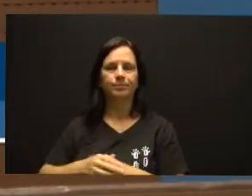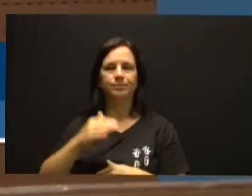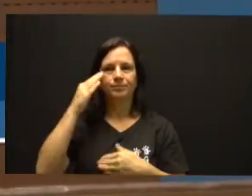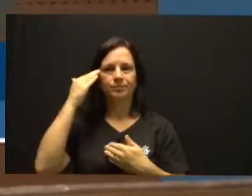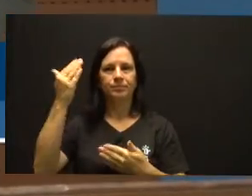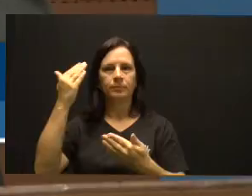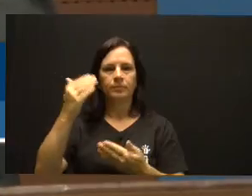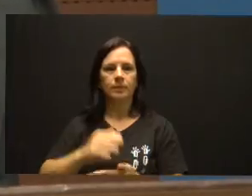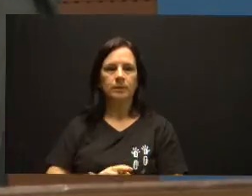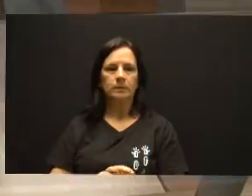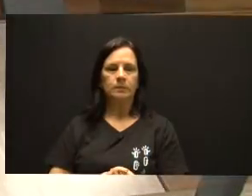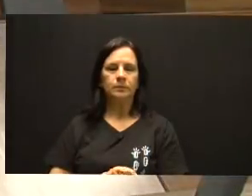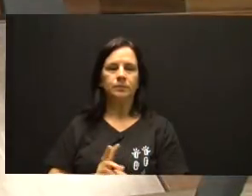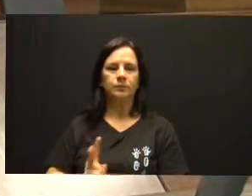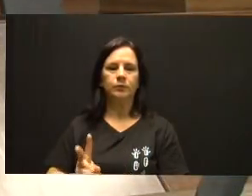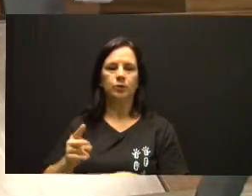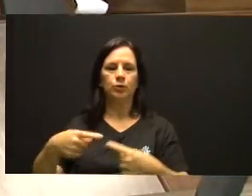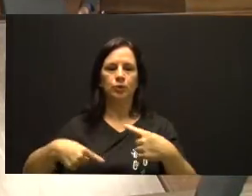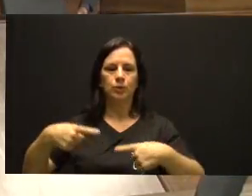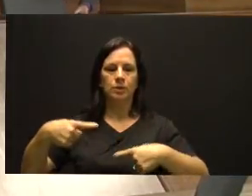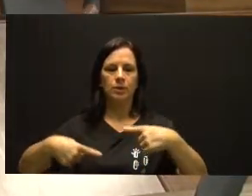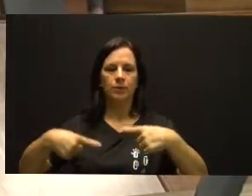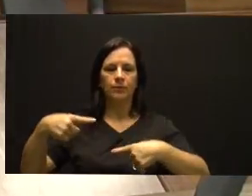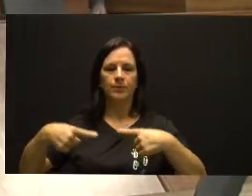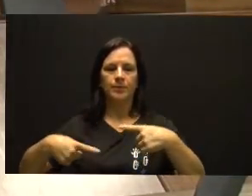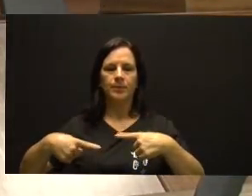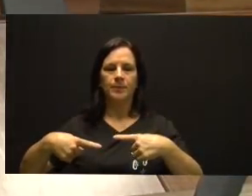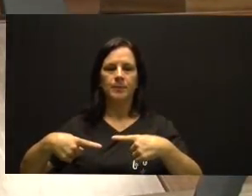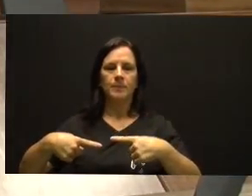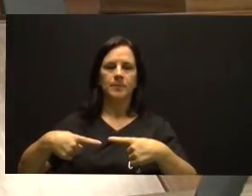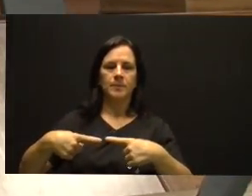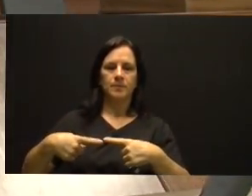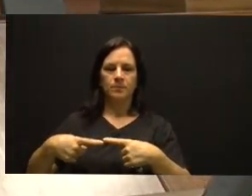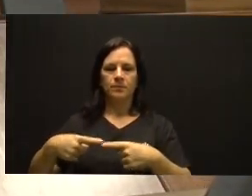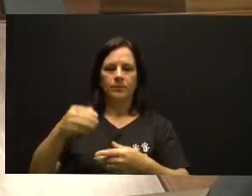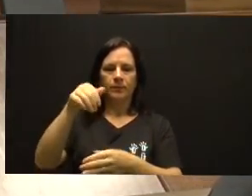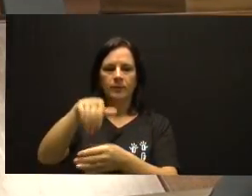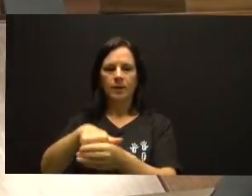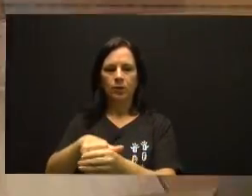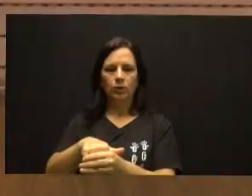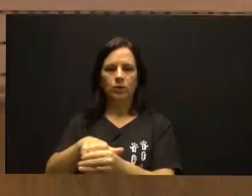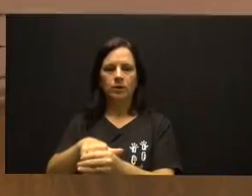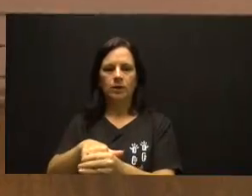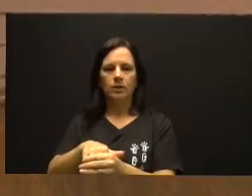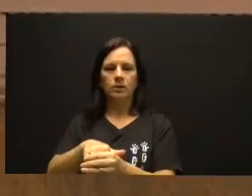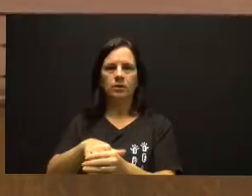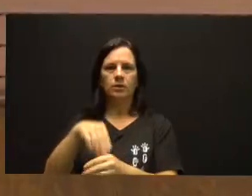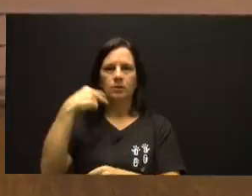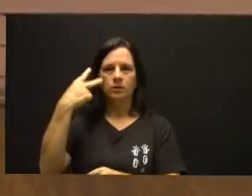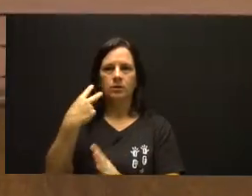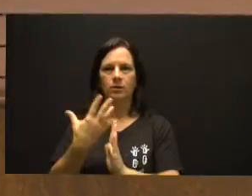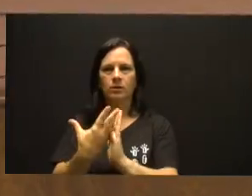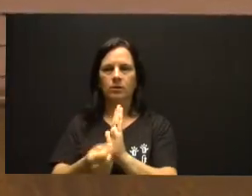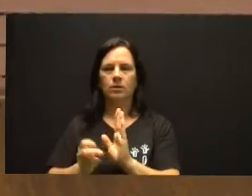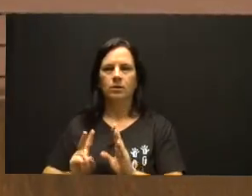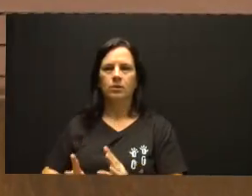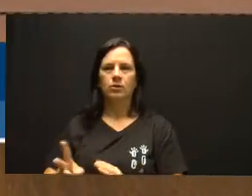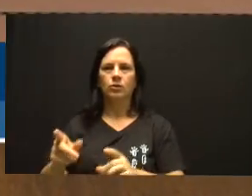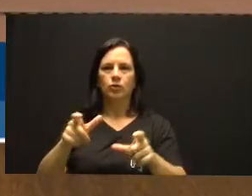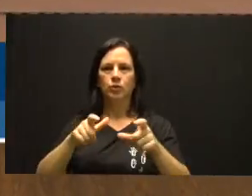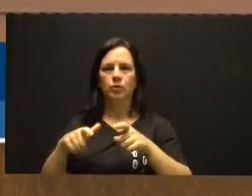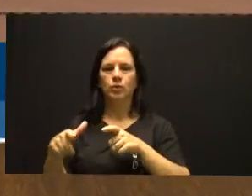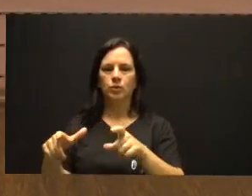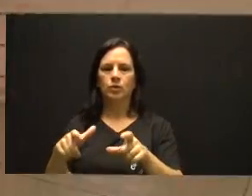Obrigado. Continua em discussão, em votação. Os vereadores que forem pela